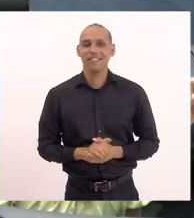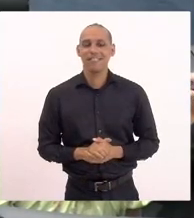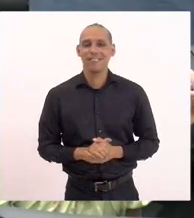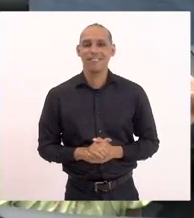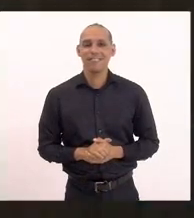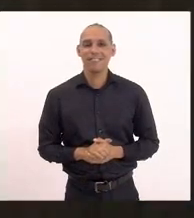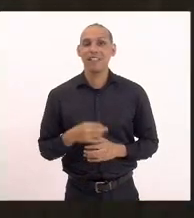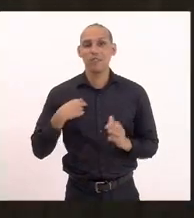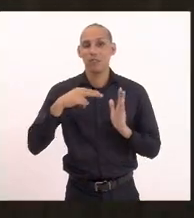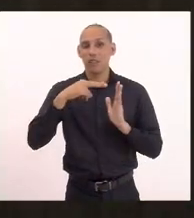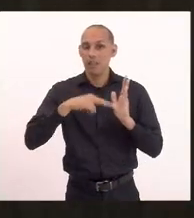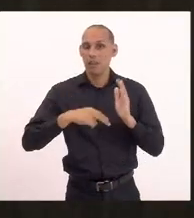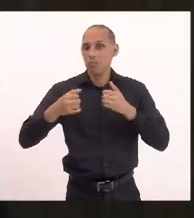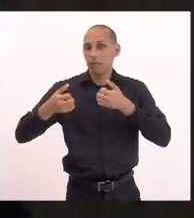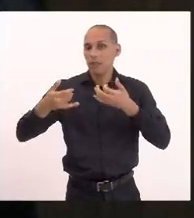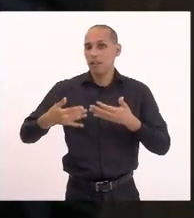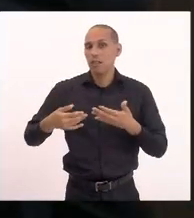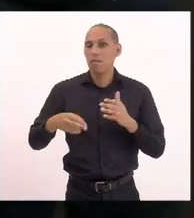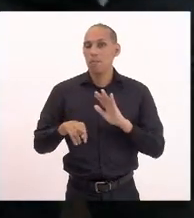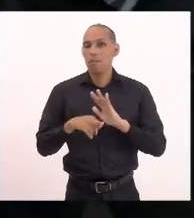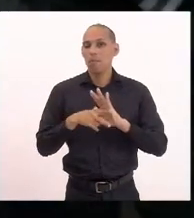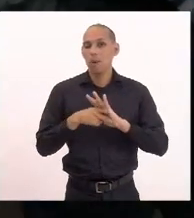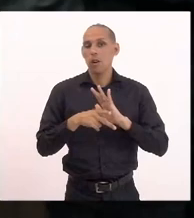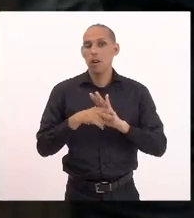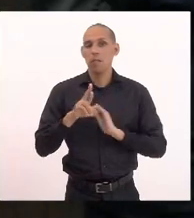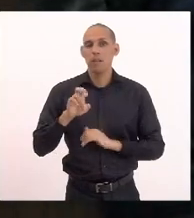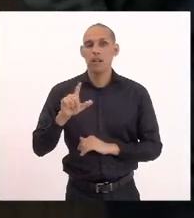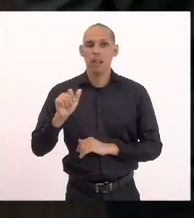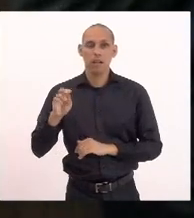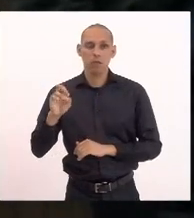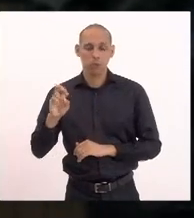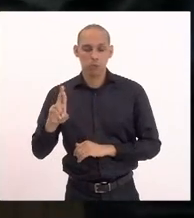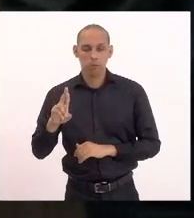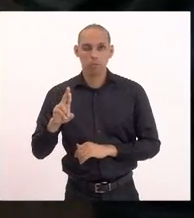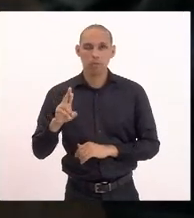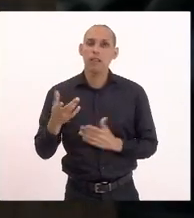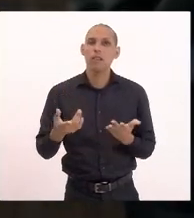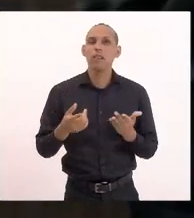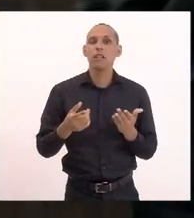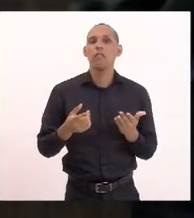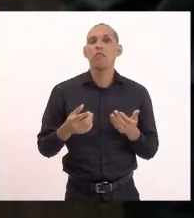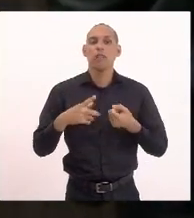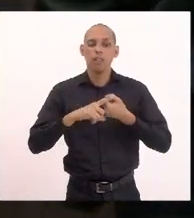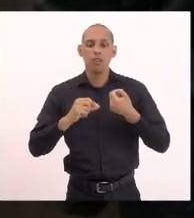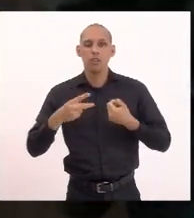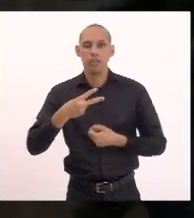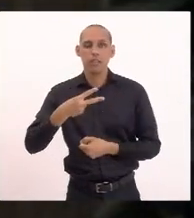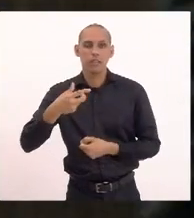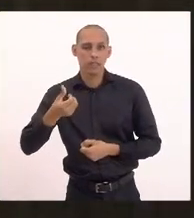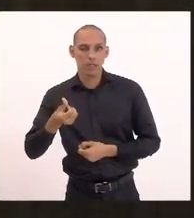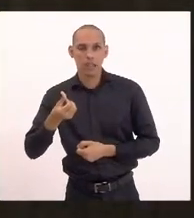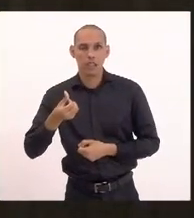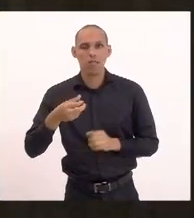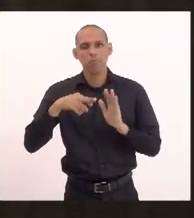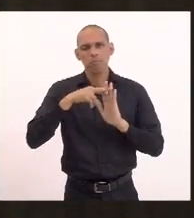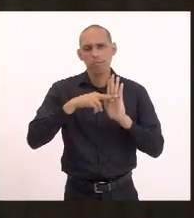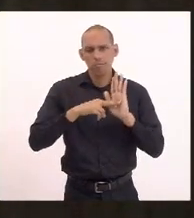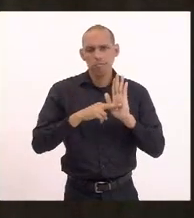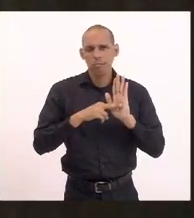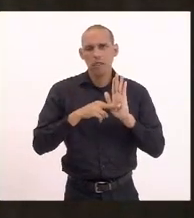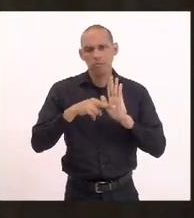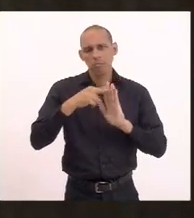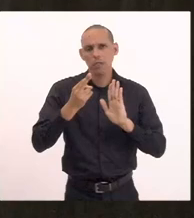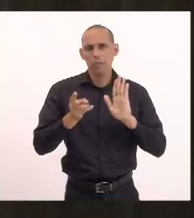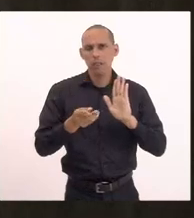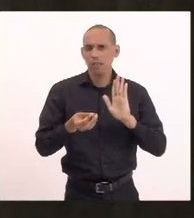Não. Olha aqui. Parecer do relator, certo? Conforme determina o artigo 26, parágrafo 1º do Regimento Interno da Assembleia